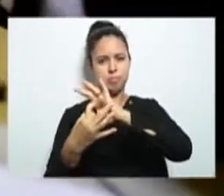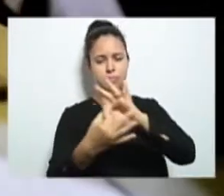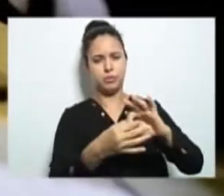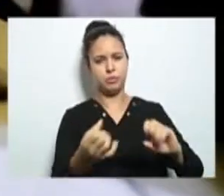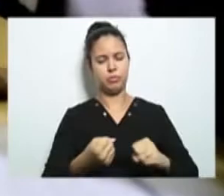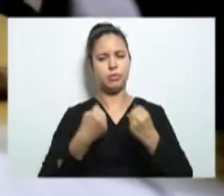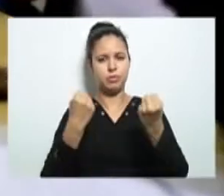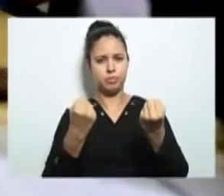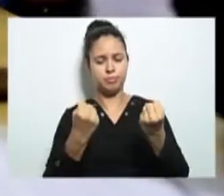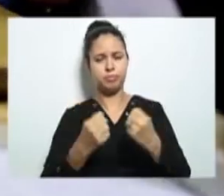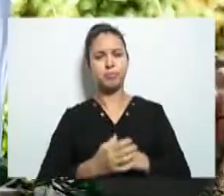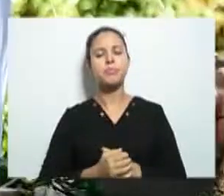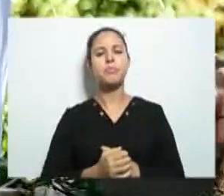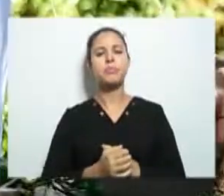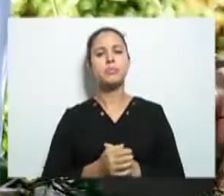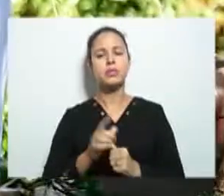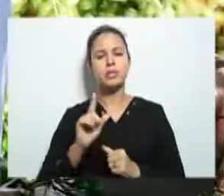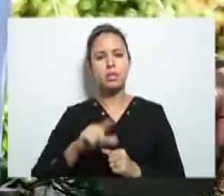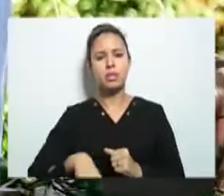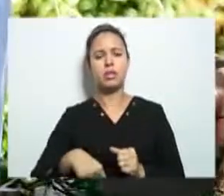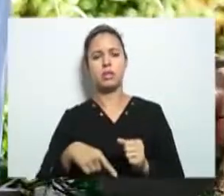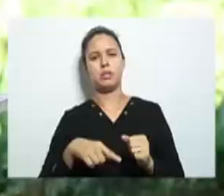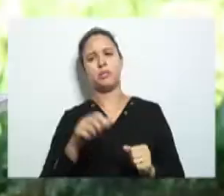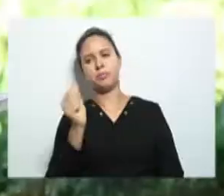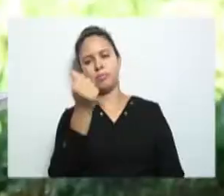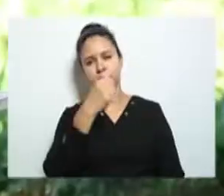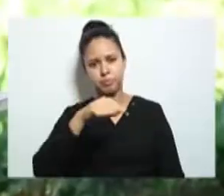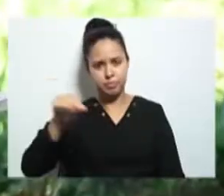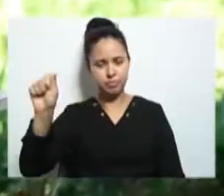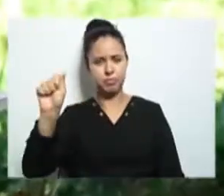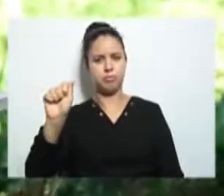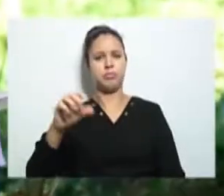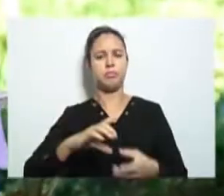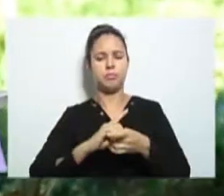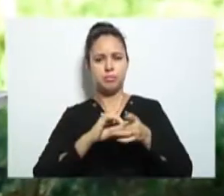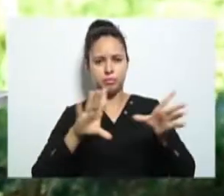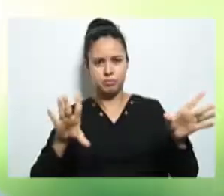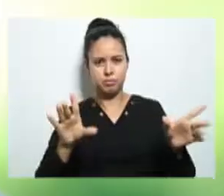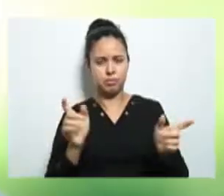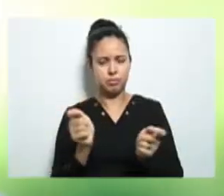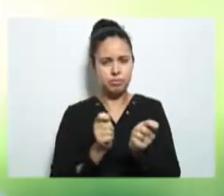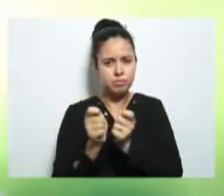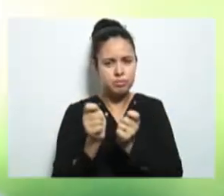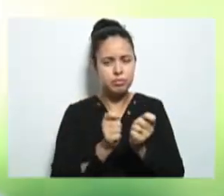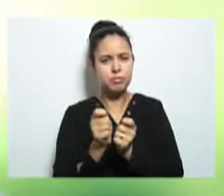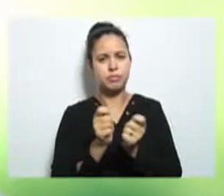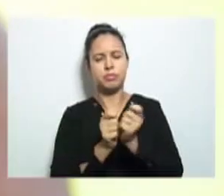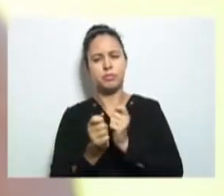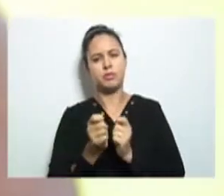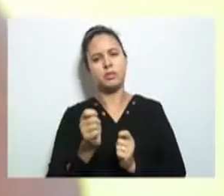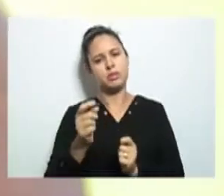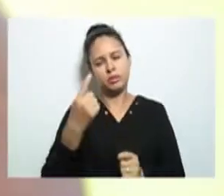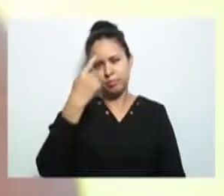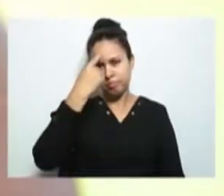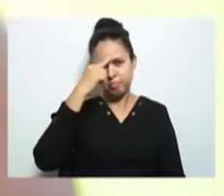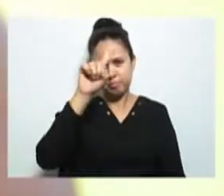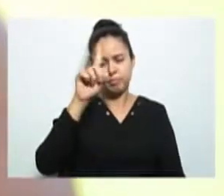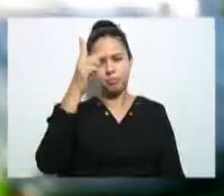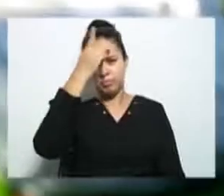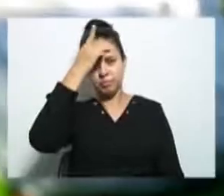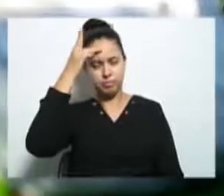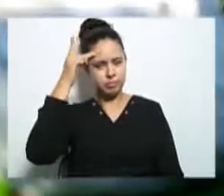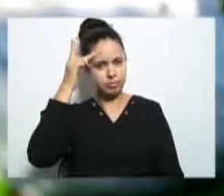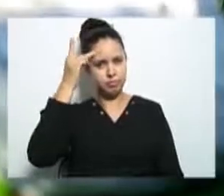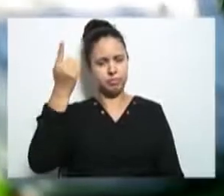fortalecem. São organizações democraticamente administradas que compartilham ideias, em que as pessoas